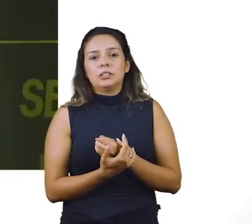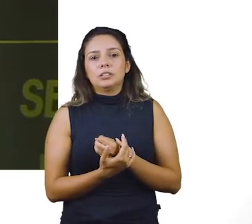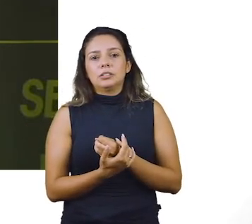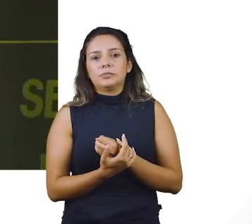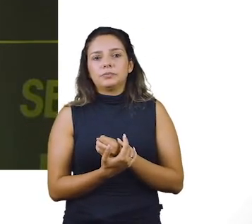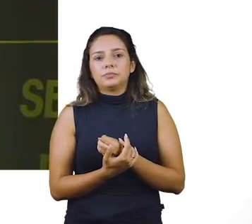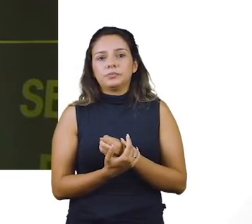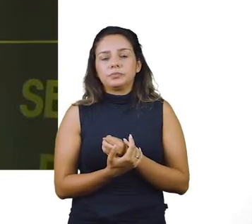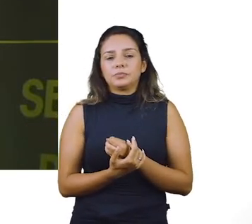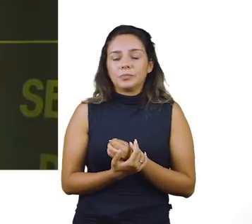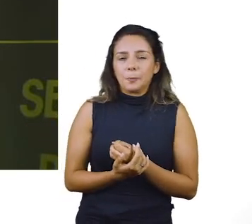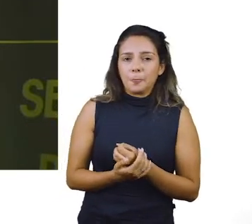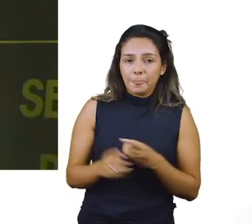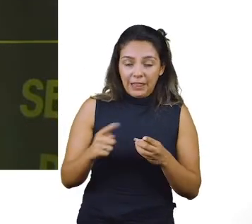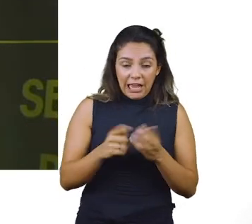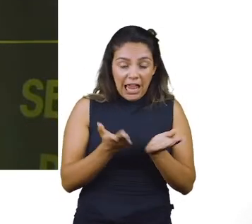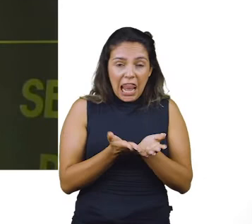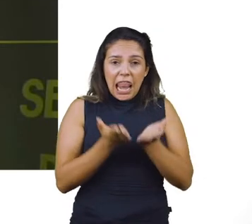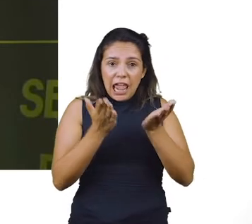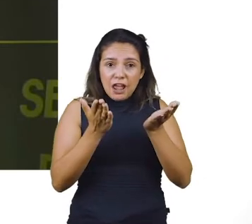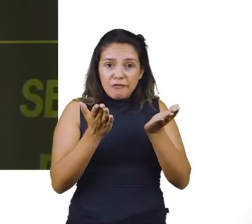é um artigo de luxo.